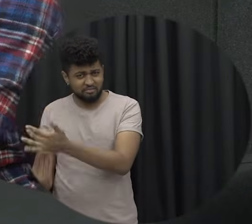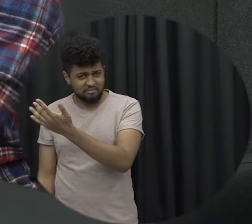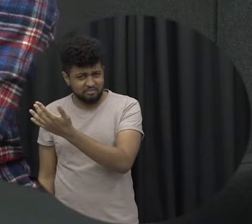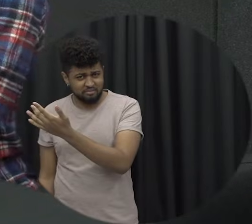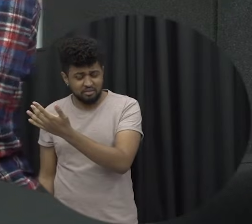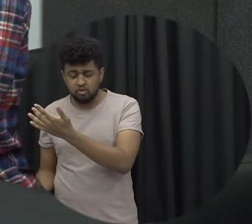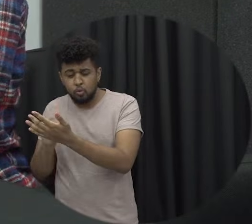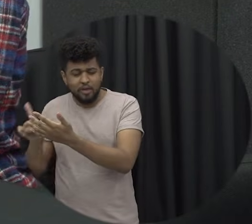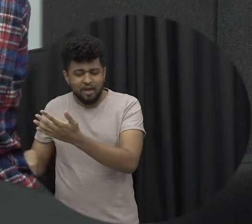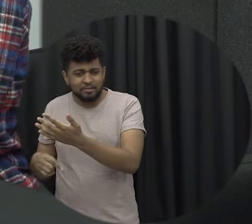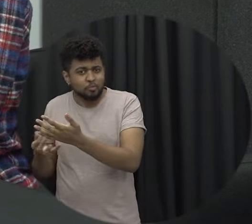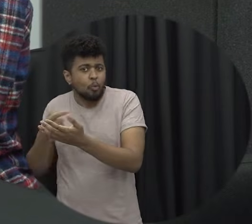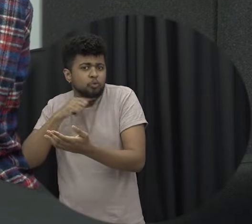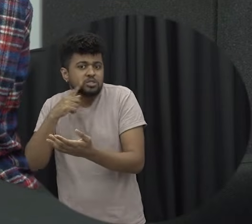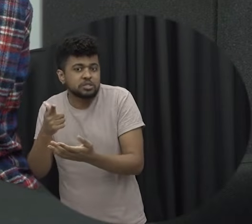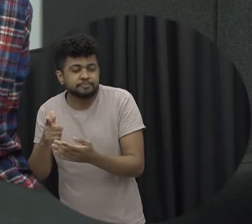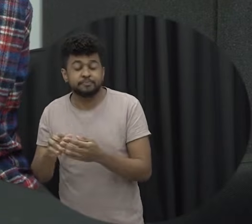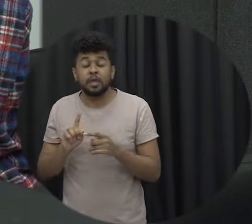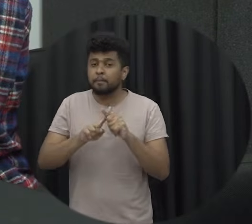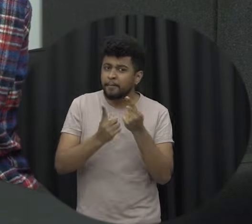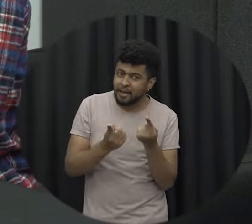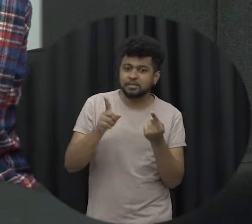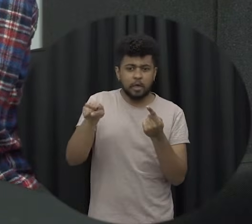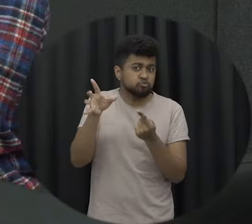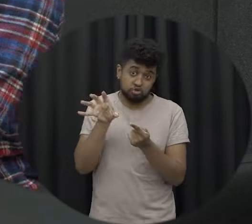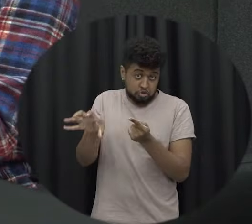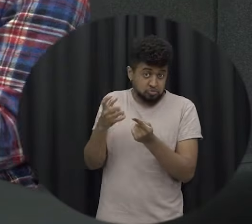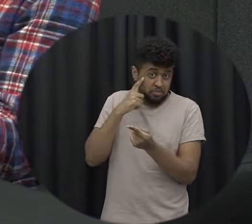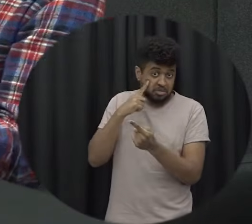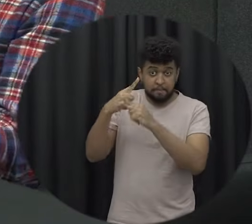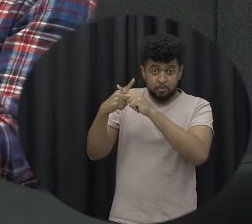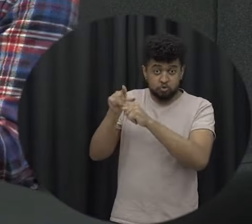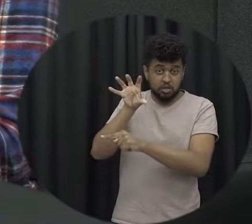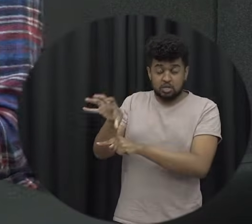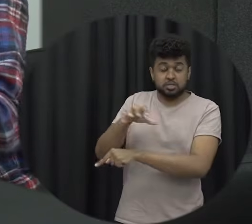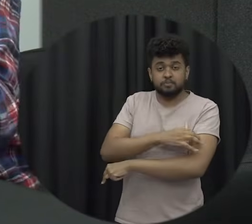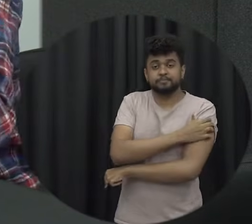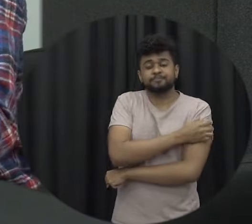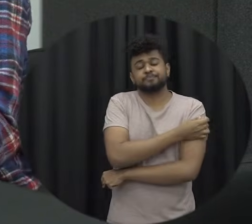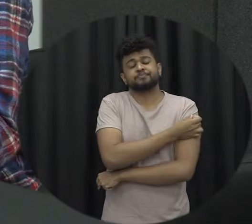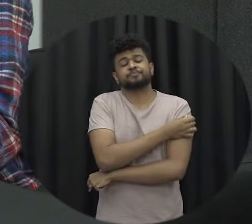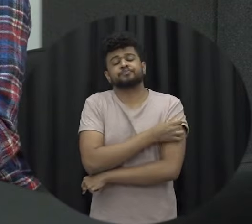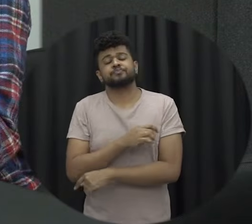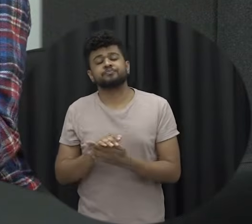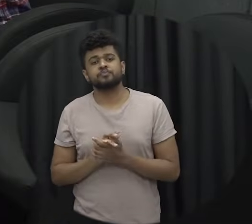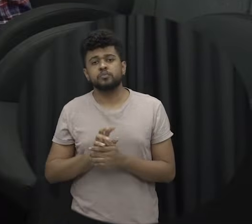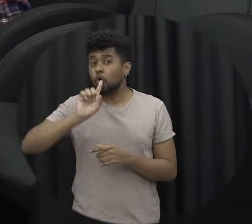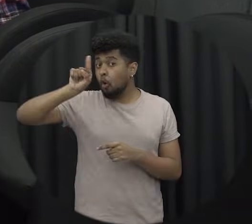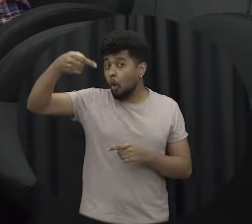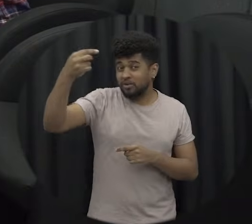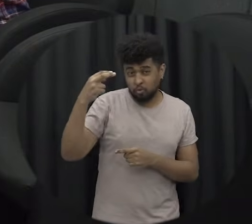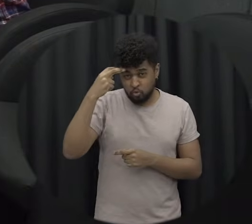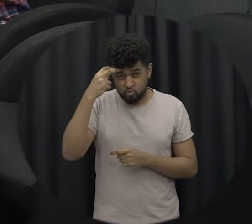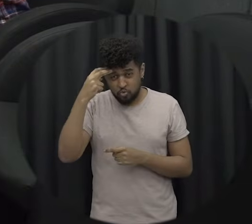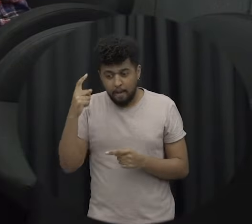ainda assim, essa é uma forma de pensar a multiplicação, né? Outras culturas pensam em conjuntos. Bom,